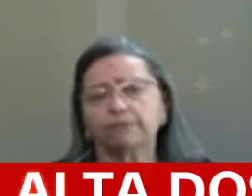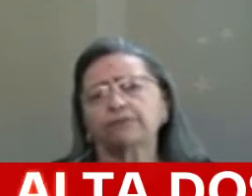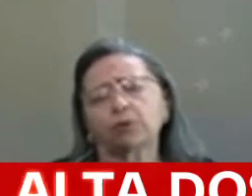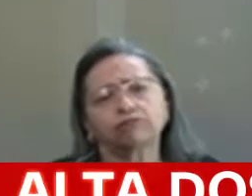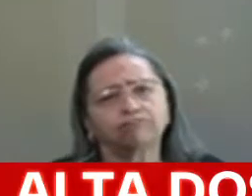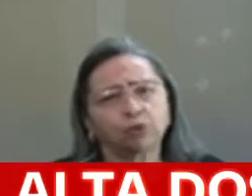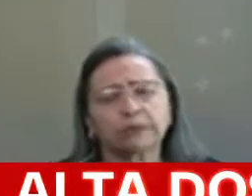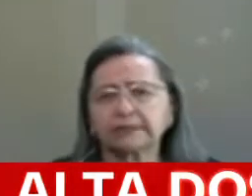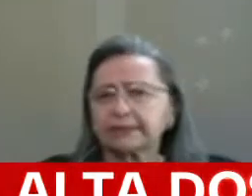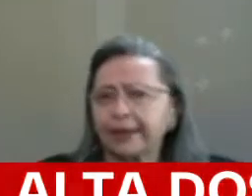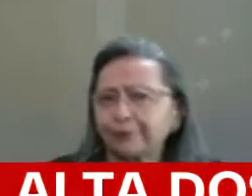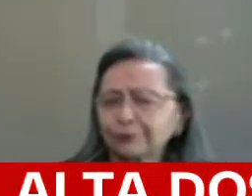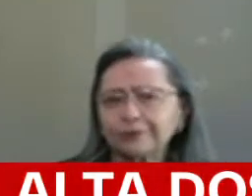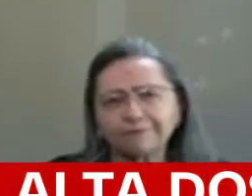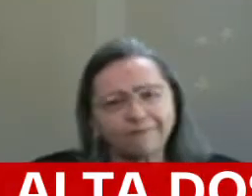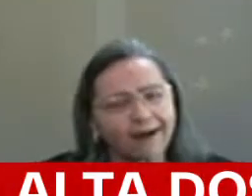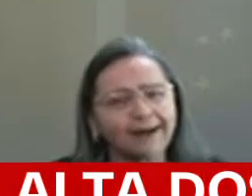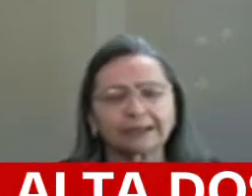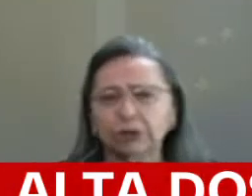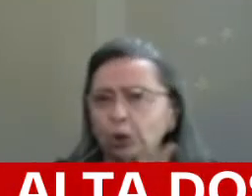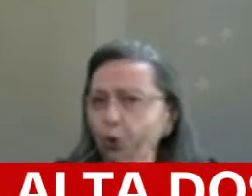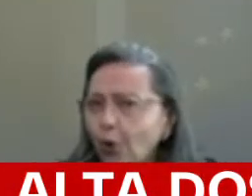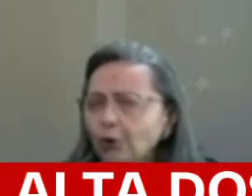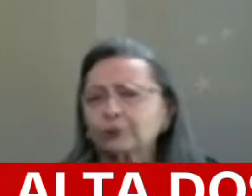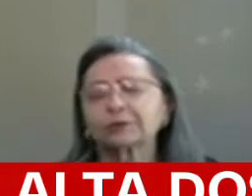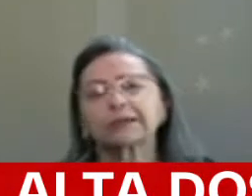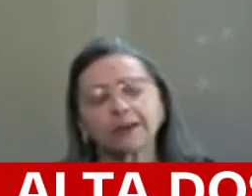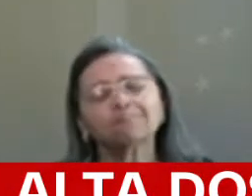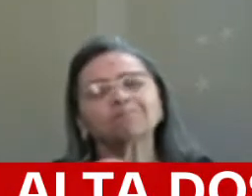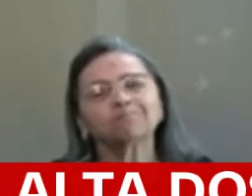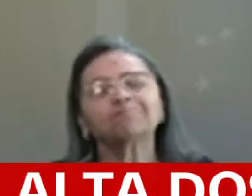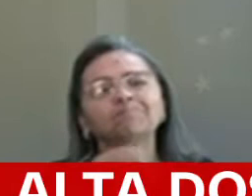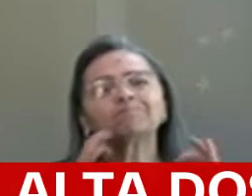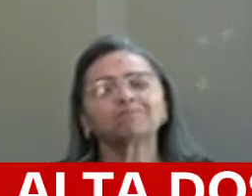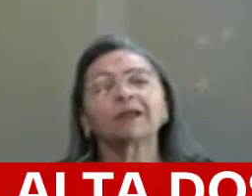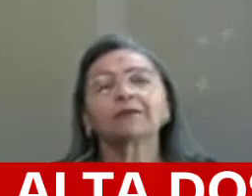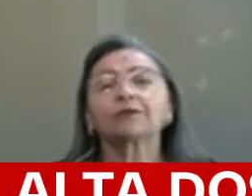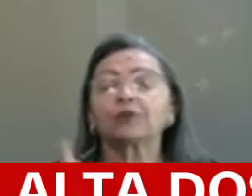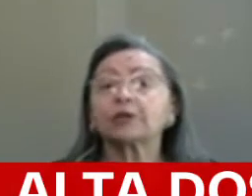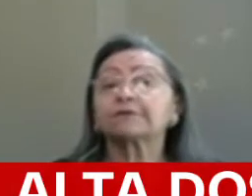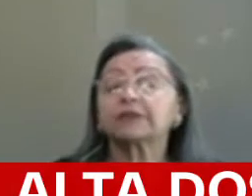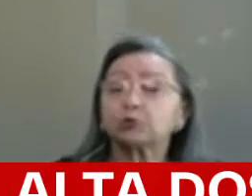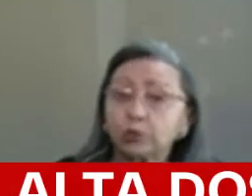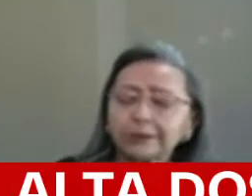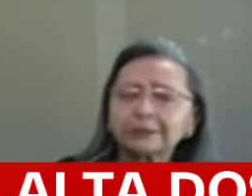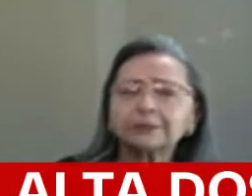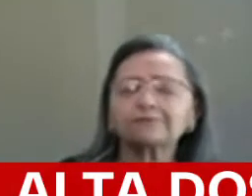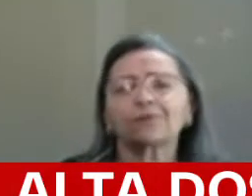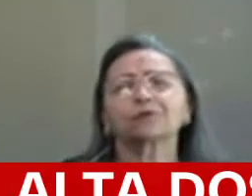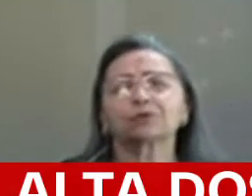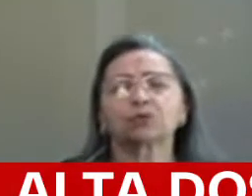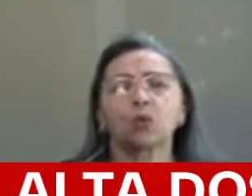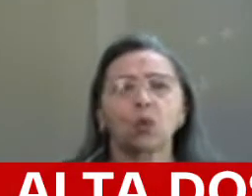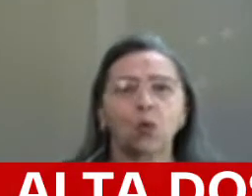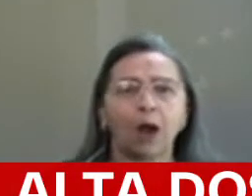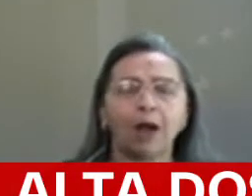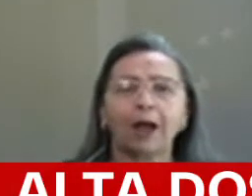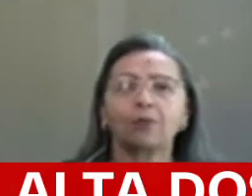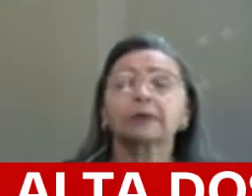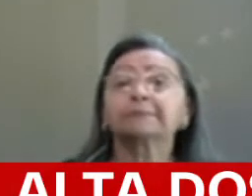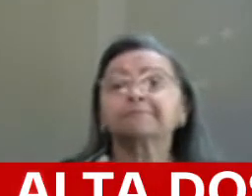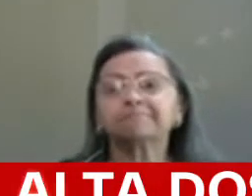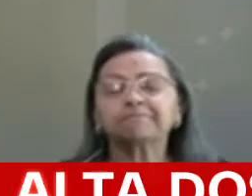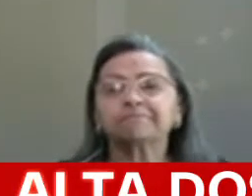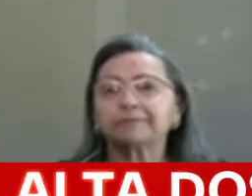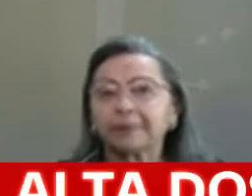diversas reuniões, encontros, e eu acredito que fizemos um esforço enorme, se não para construir